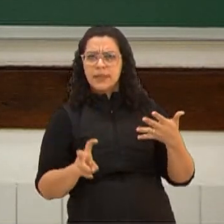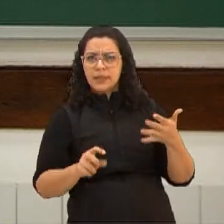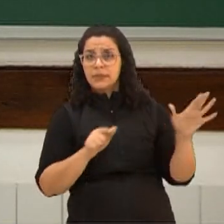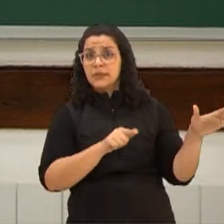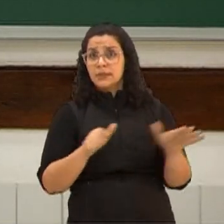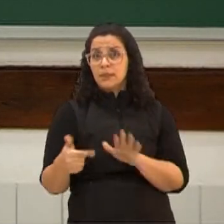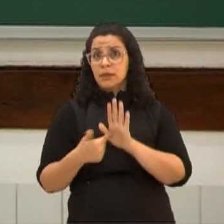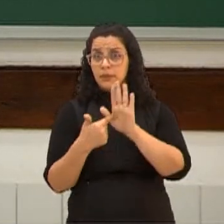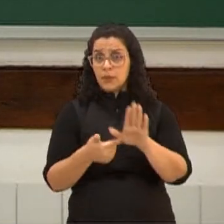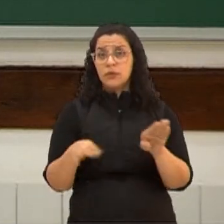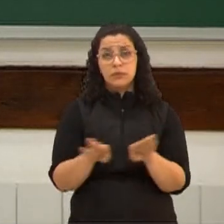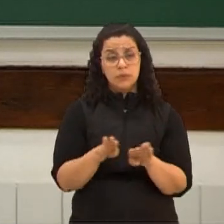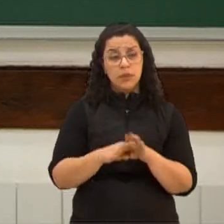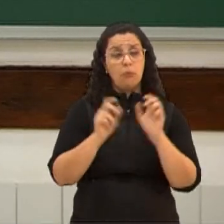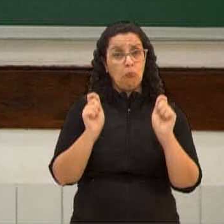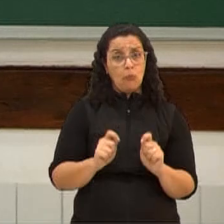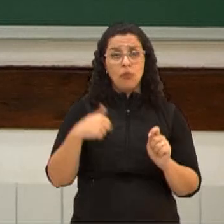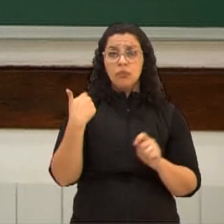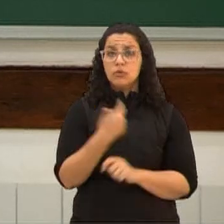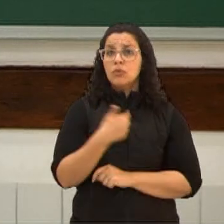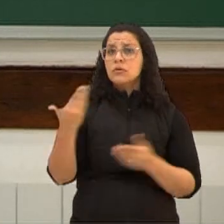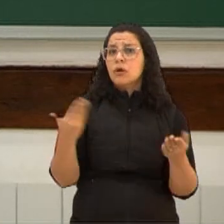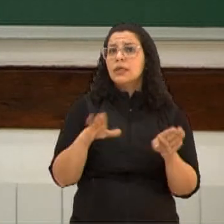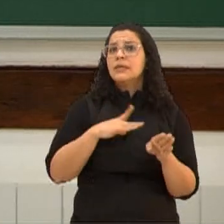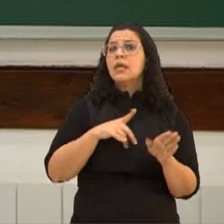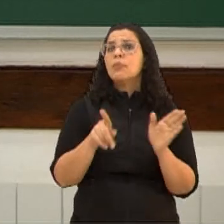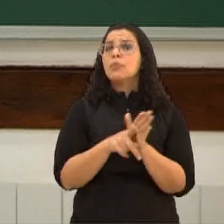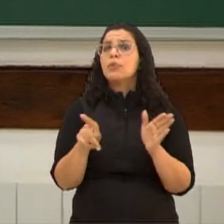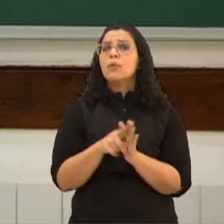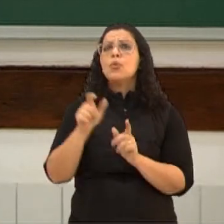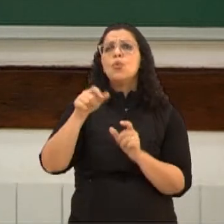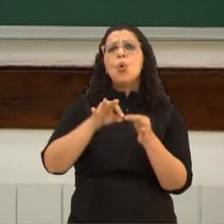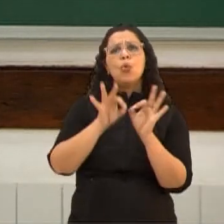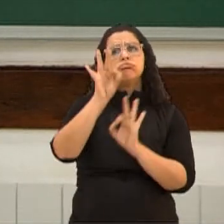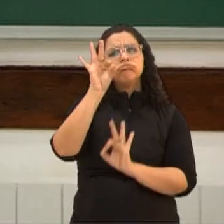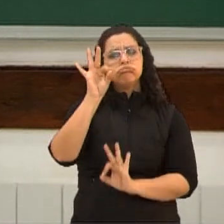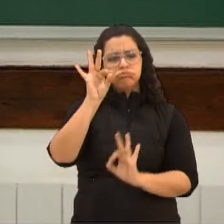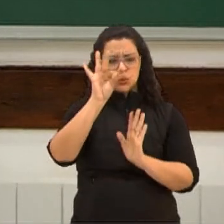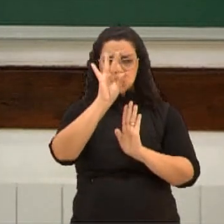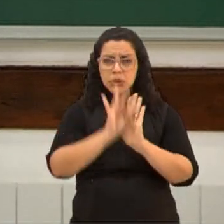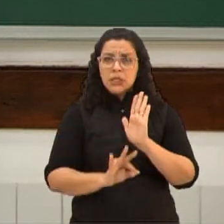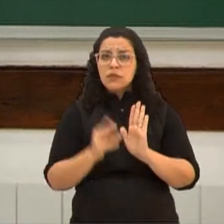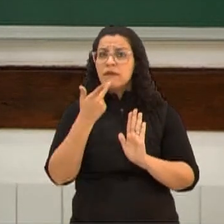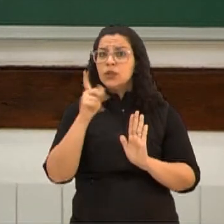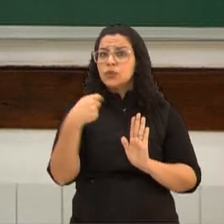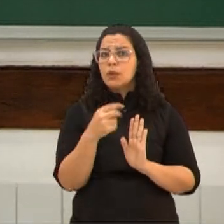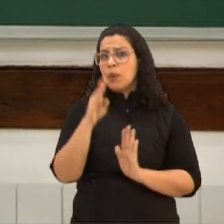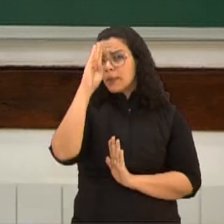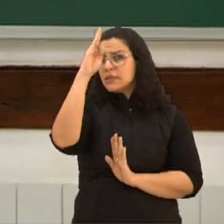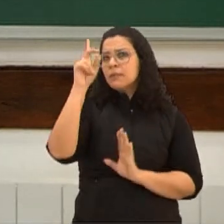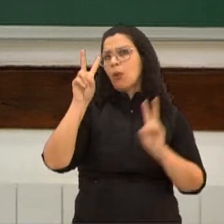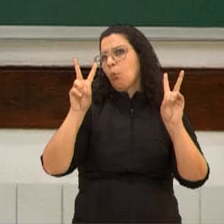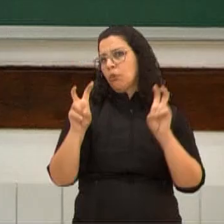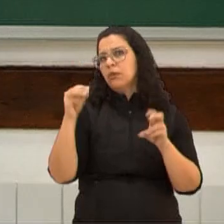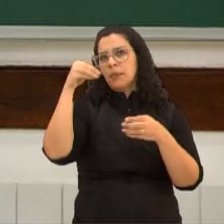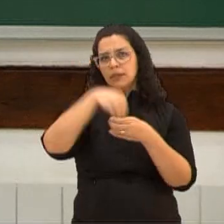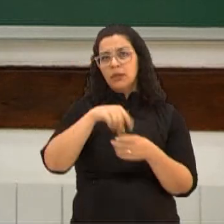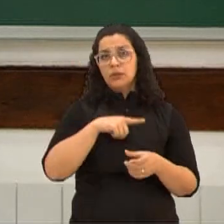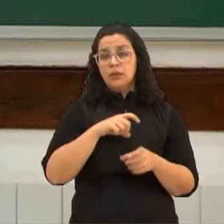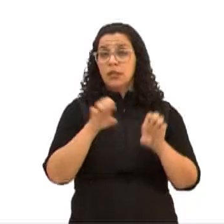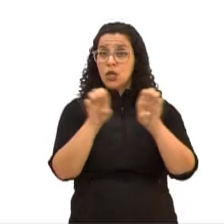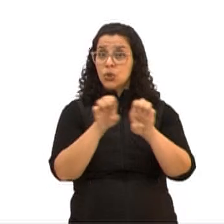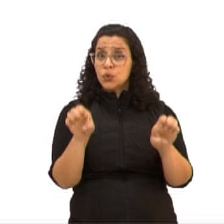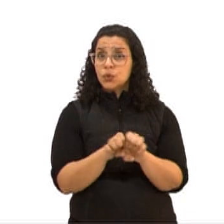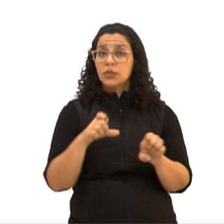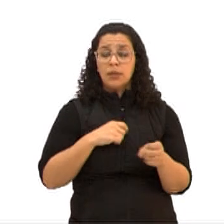semanal, por exemplo. Então, nós vamos ter ali um editorial falando do assunto principal. Sua composição é estruturada